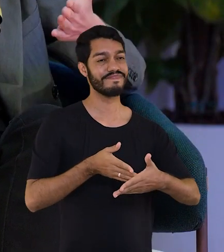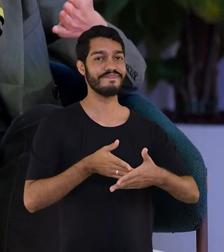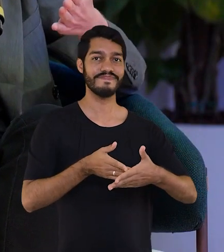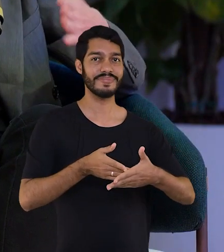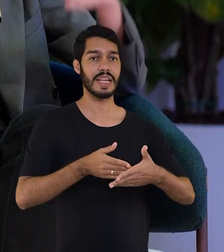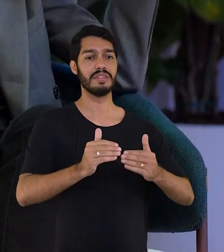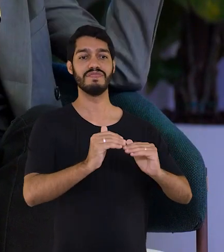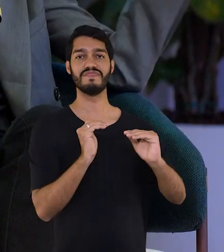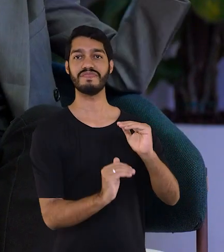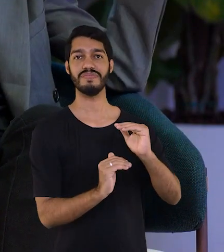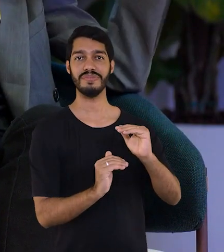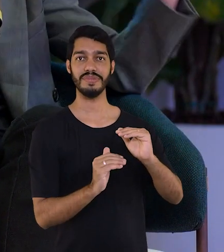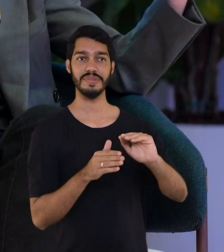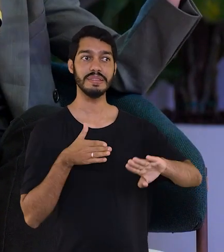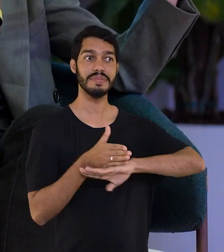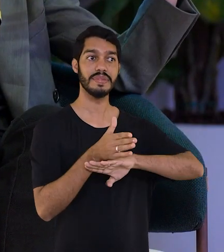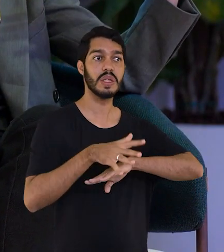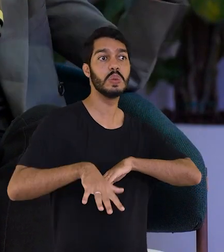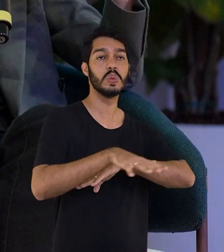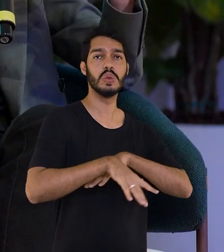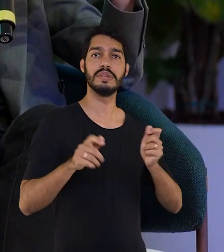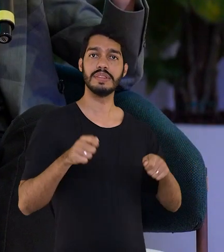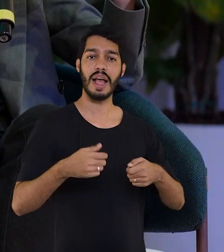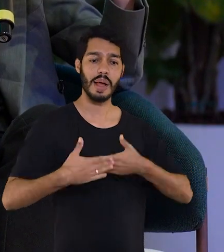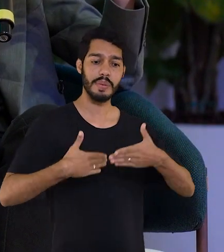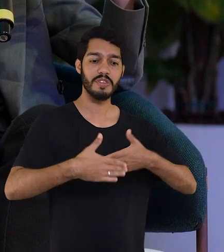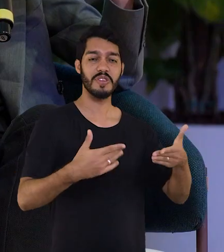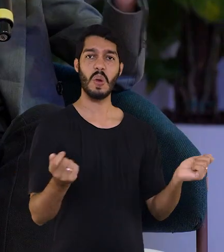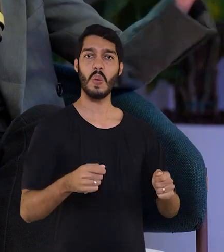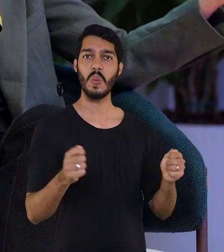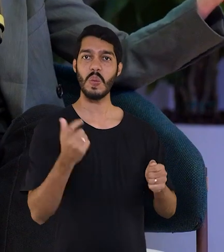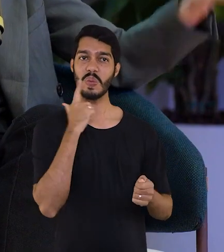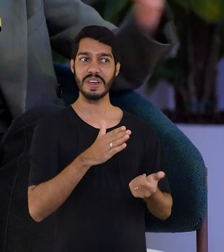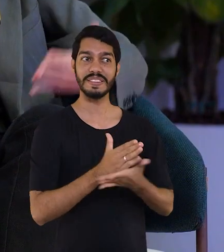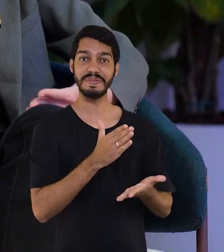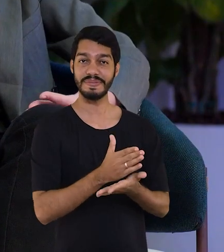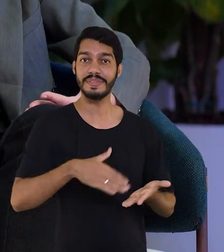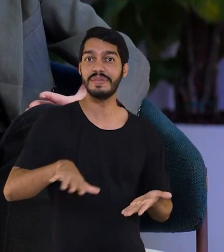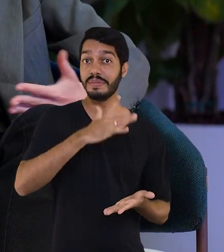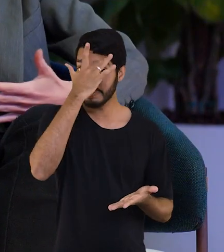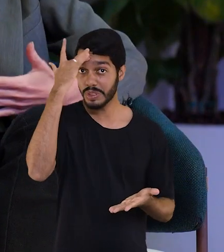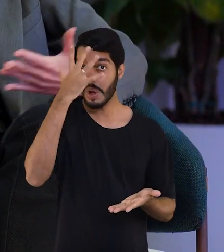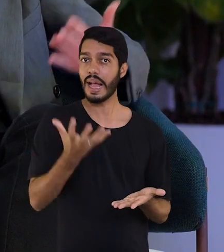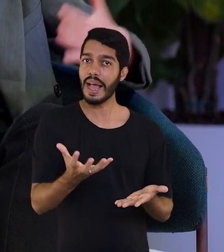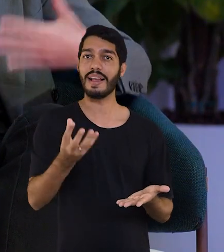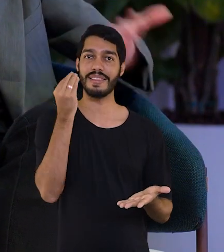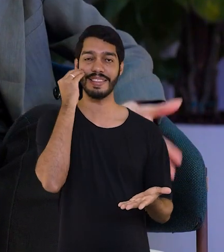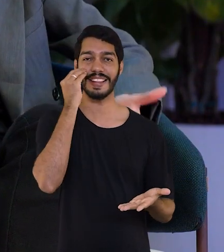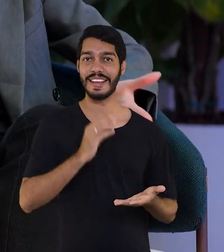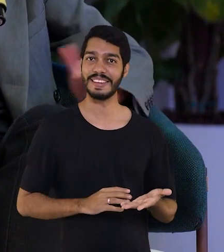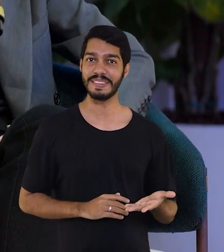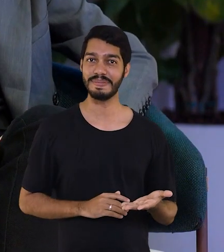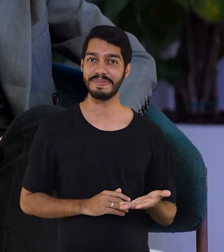de entrada muito mais baixa. E isso torna esse espaço, de fato, mais percorrível, esse caminho mais percorrível para todo mundo que